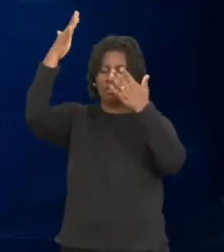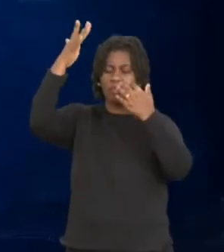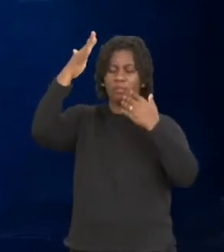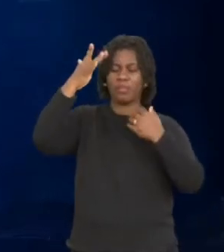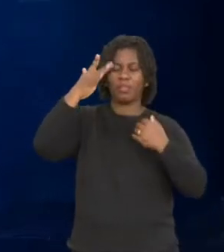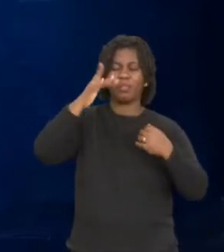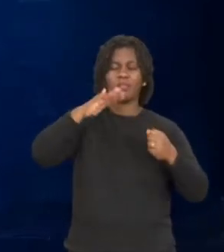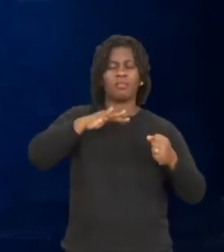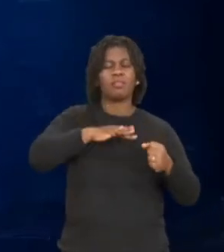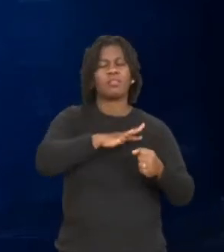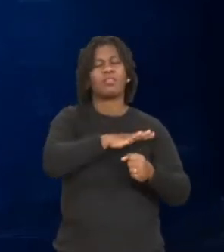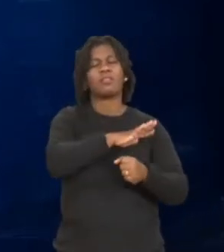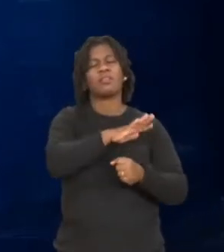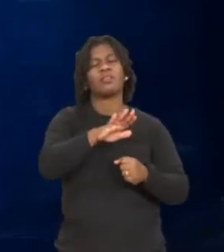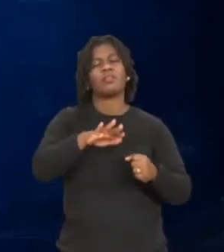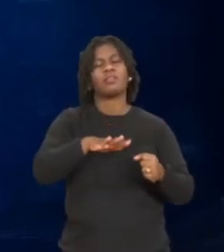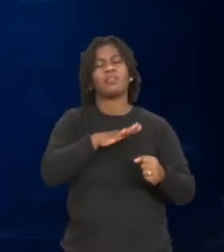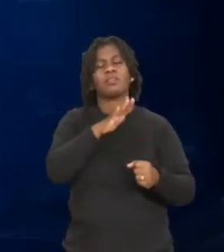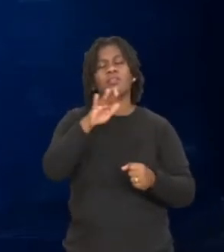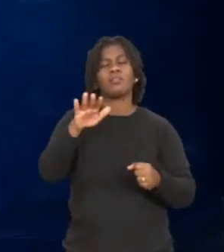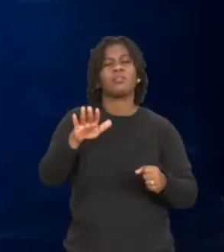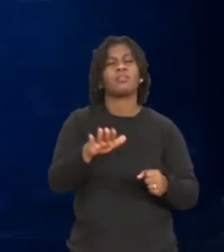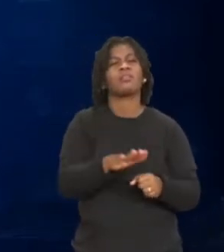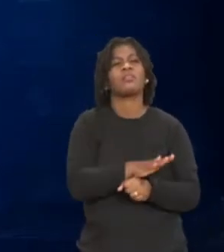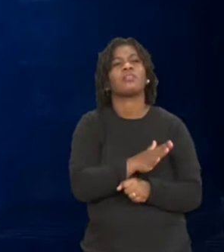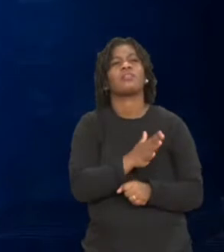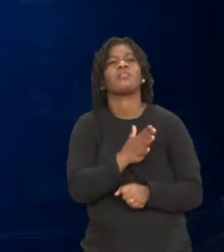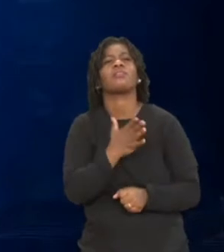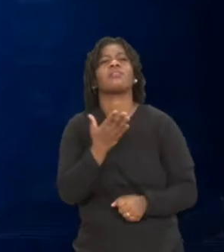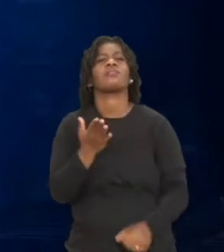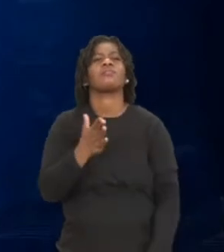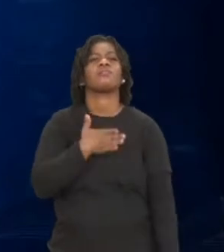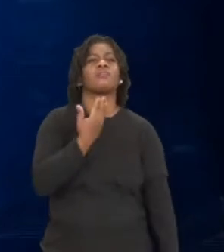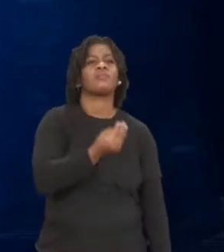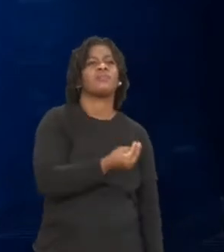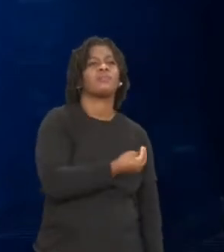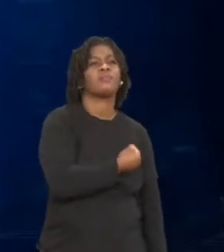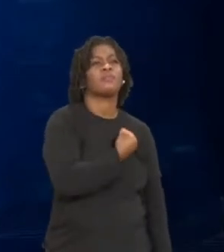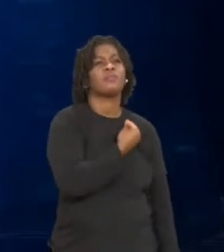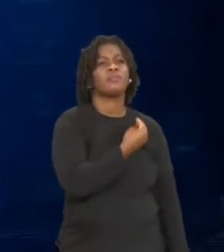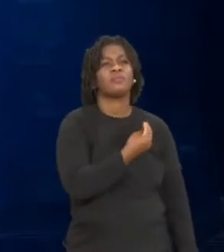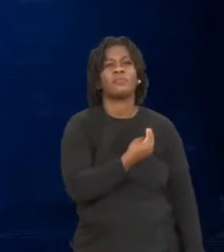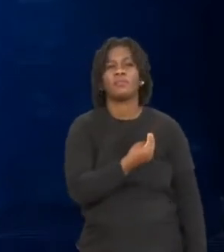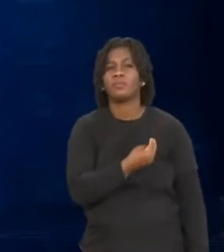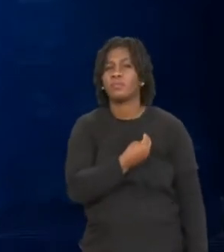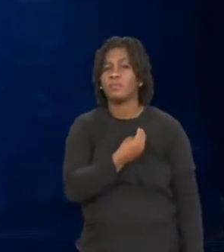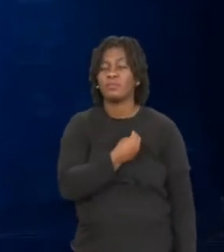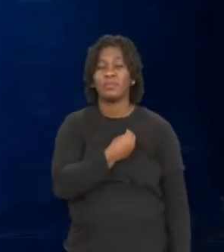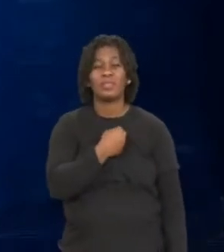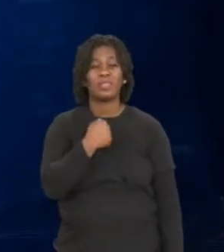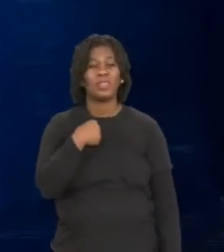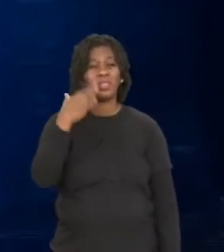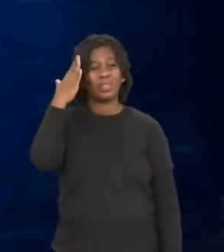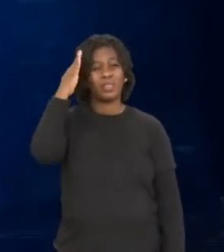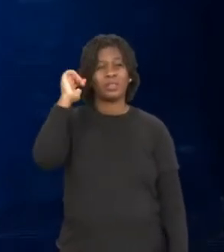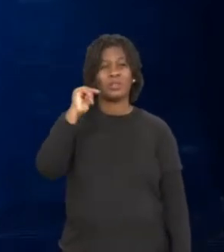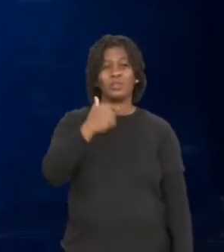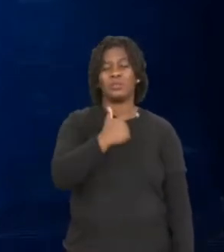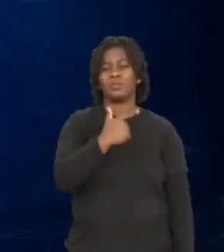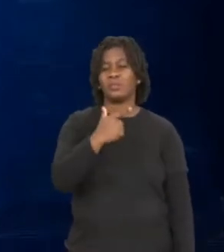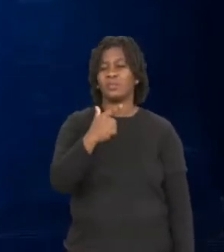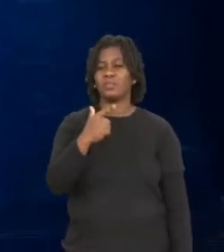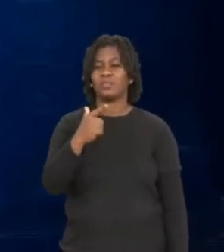Vida, tua bênção ser completa em minha vida. Eu sei que não existe outra